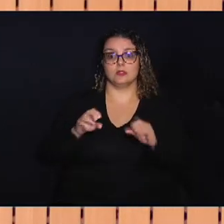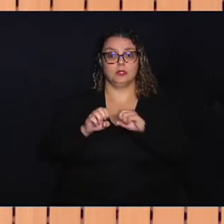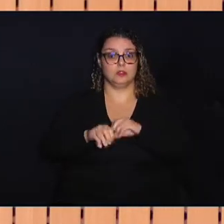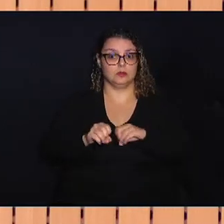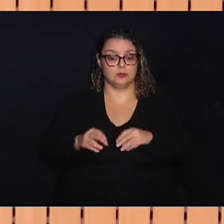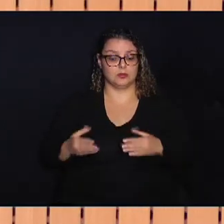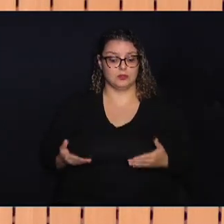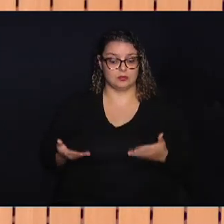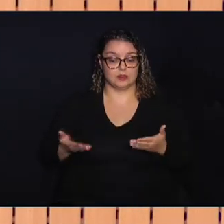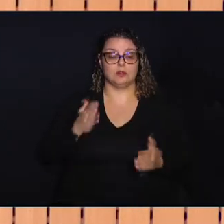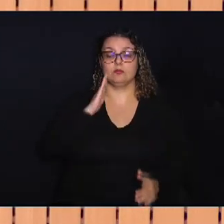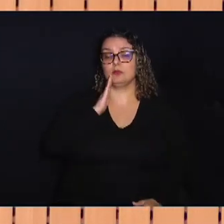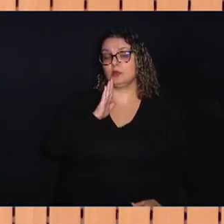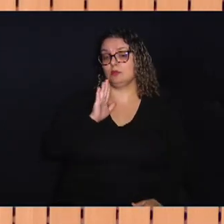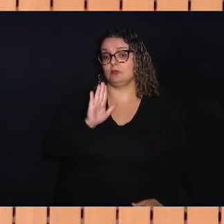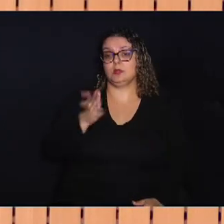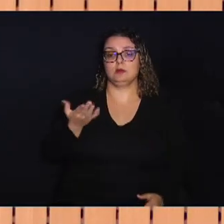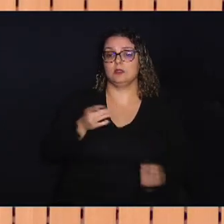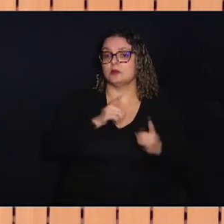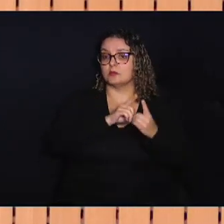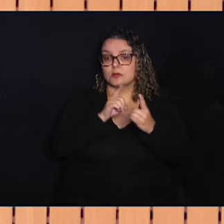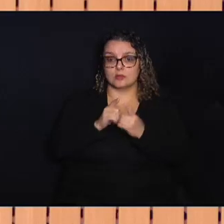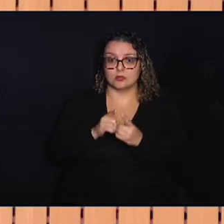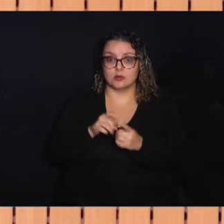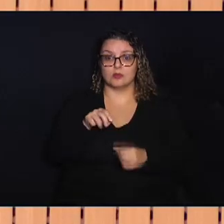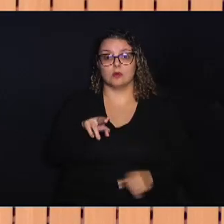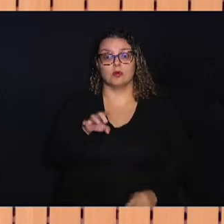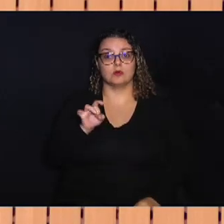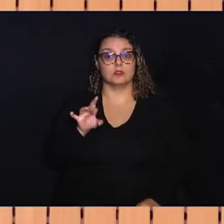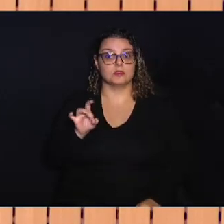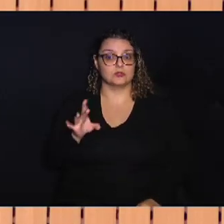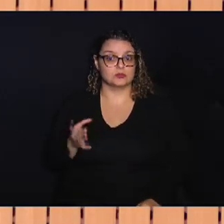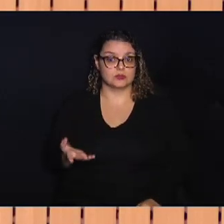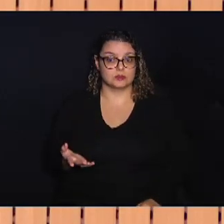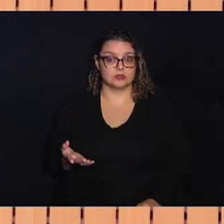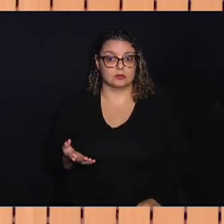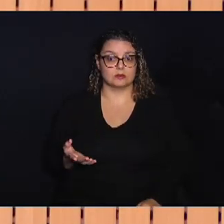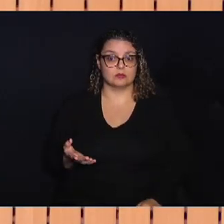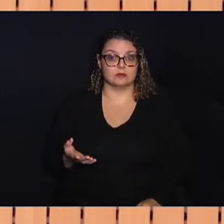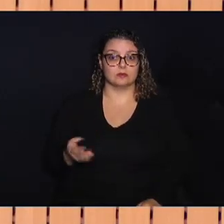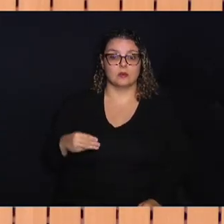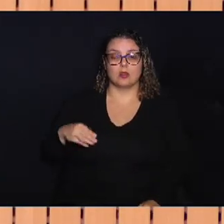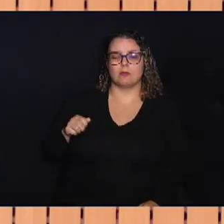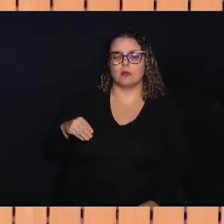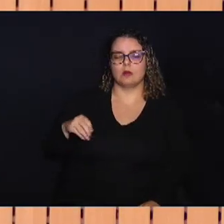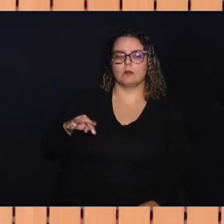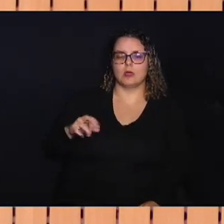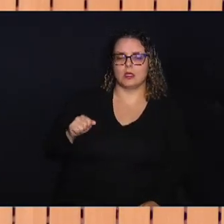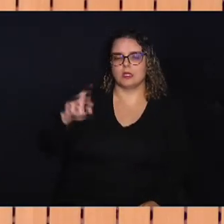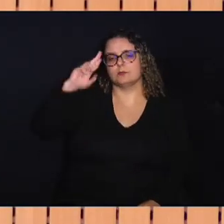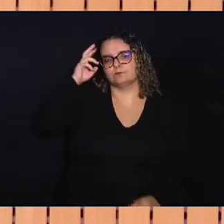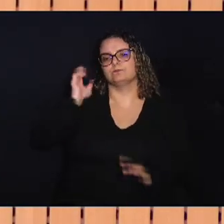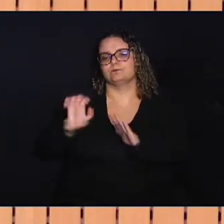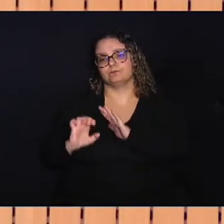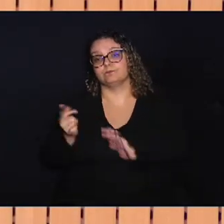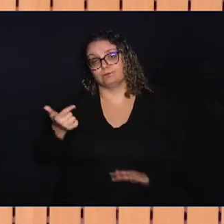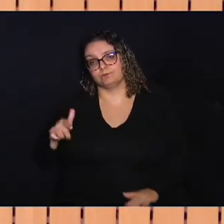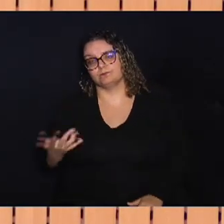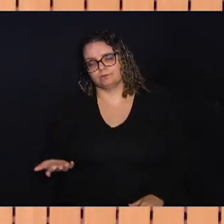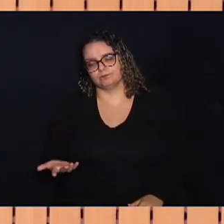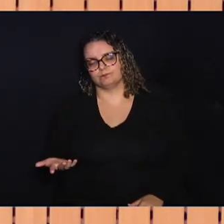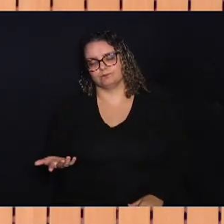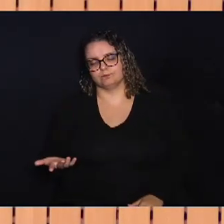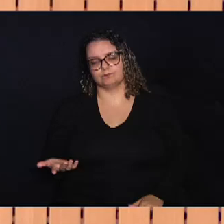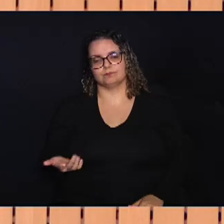sendo prometida vai atender ou é só para que essa mamata dos empresários continue com esse processo